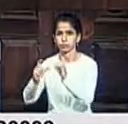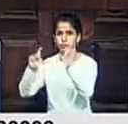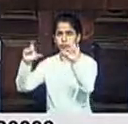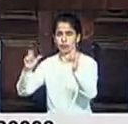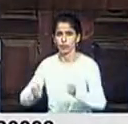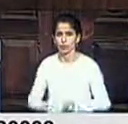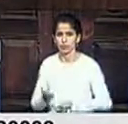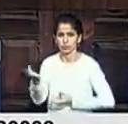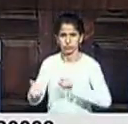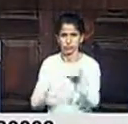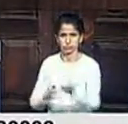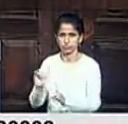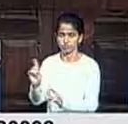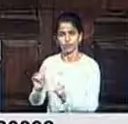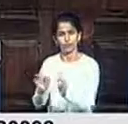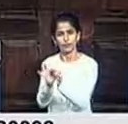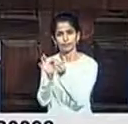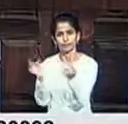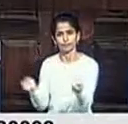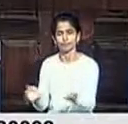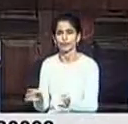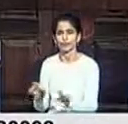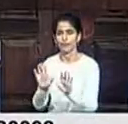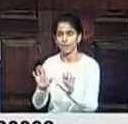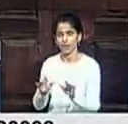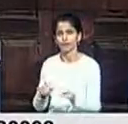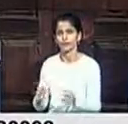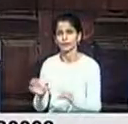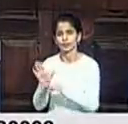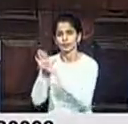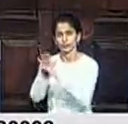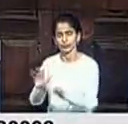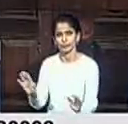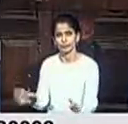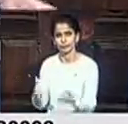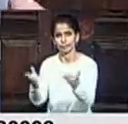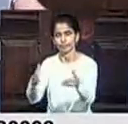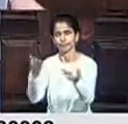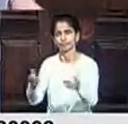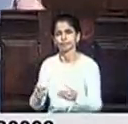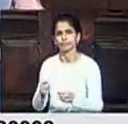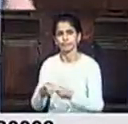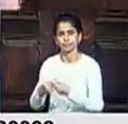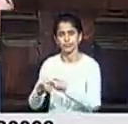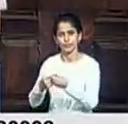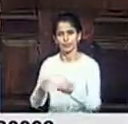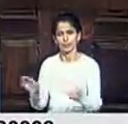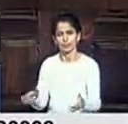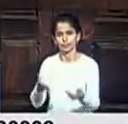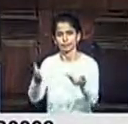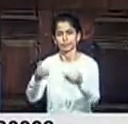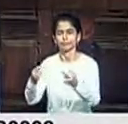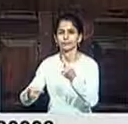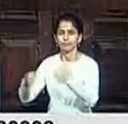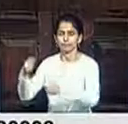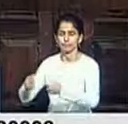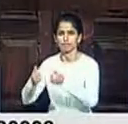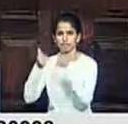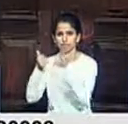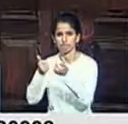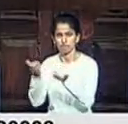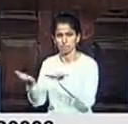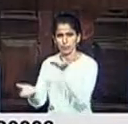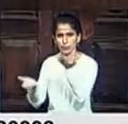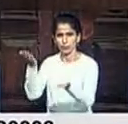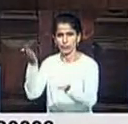o consumidor. Apenas estimulava os municípios a terem políticas mais sustentáveis. Por isso, senhor presidente, nós aqui